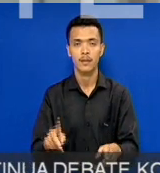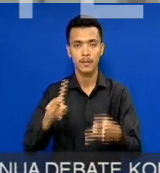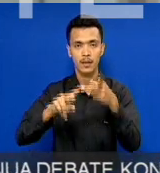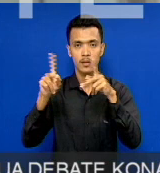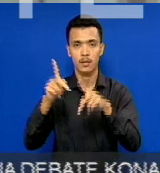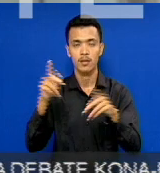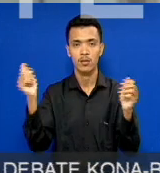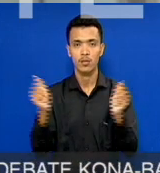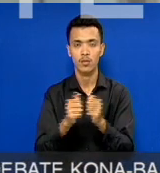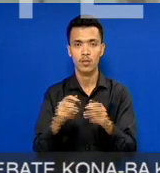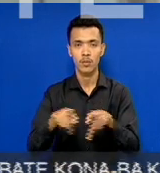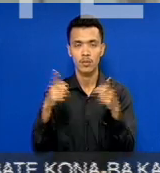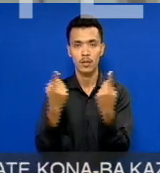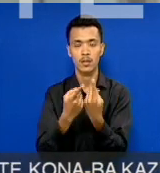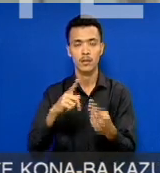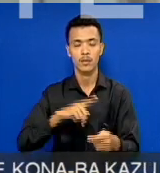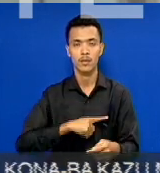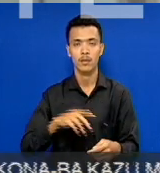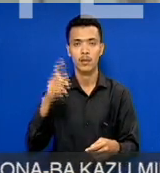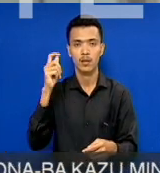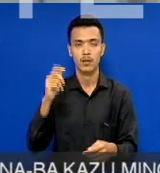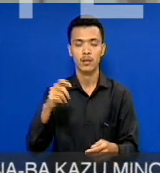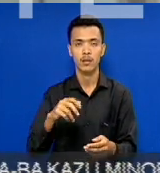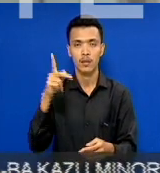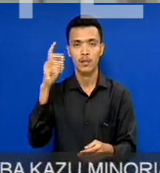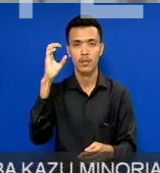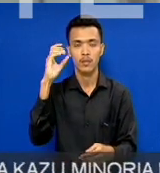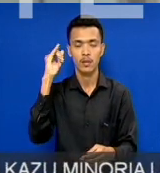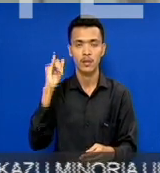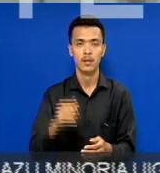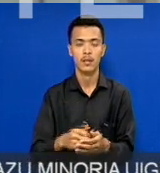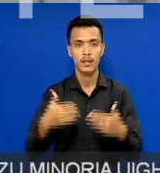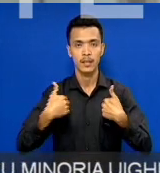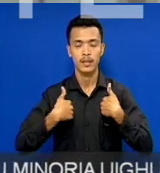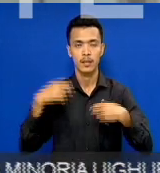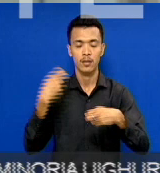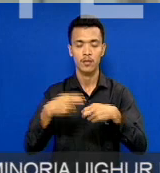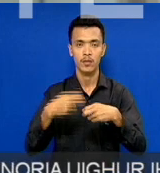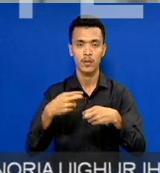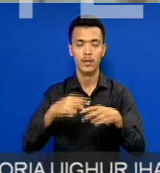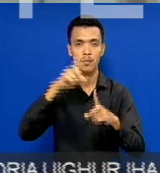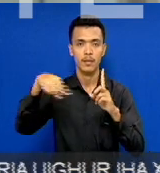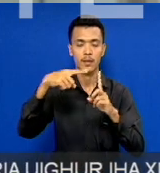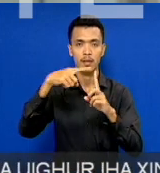cooperação ho ite ni setor privado sila câmara comércio indústria tamba harasan oin ia dificuldades ya como